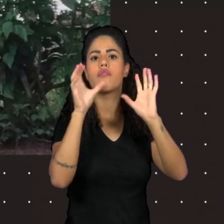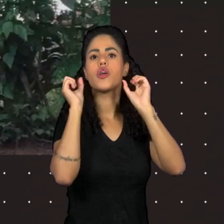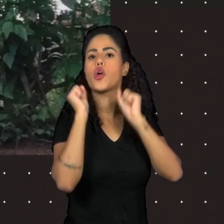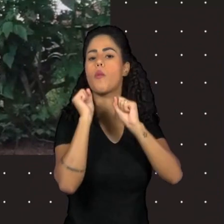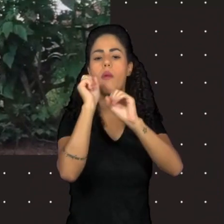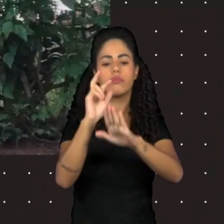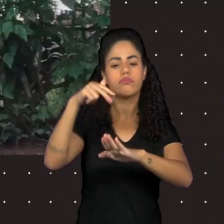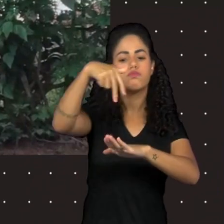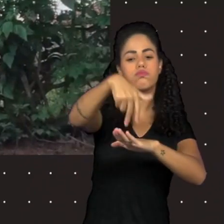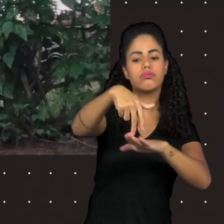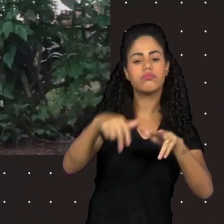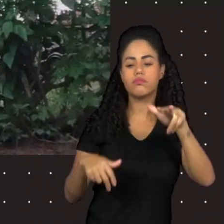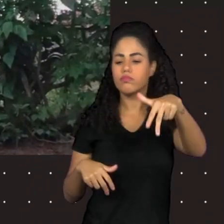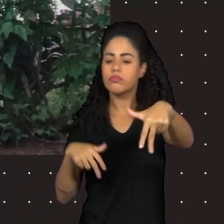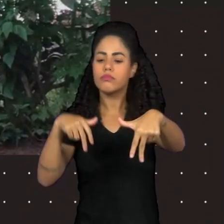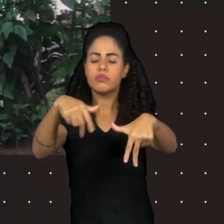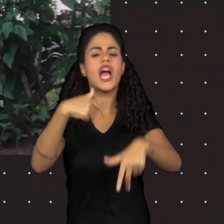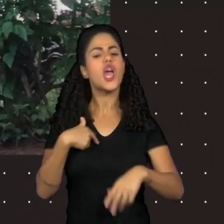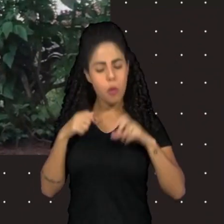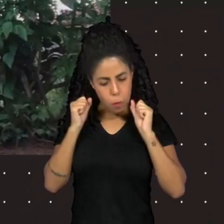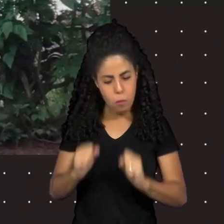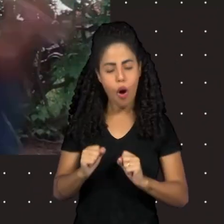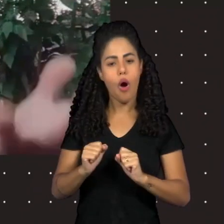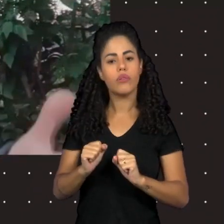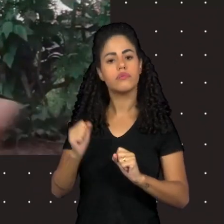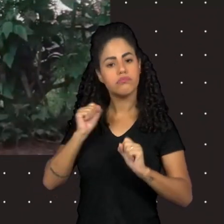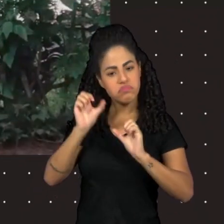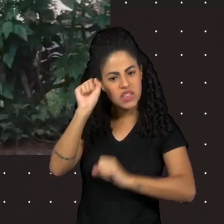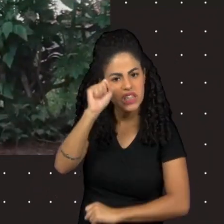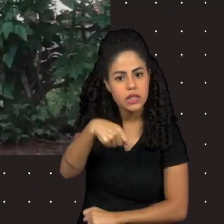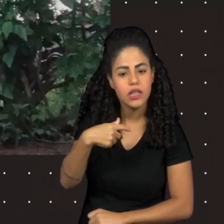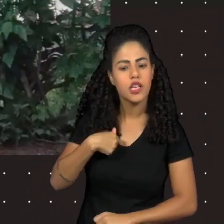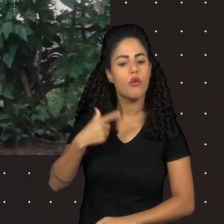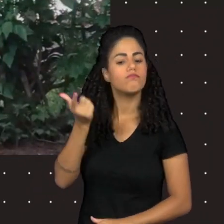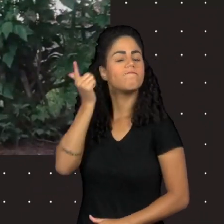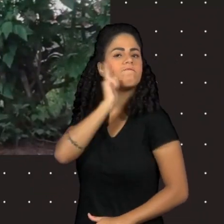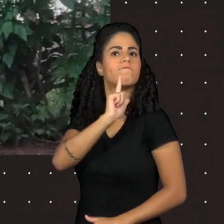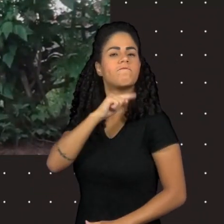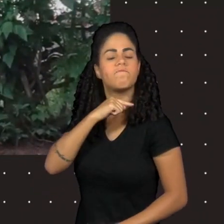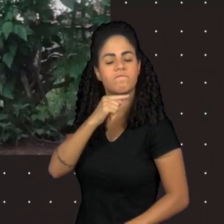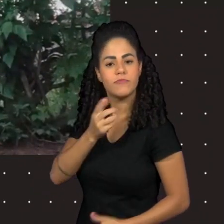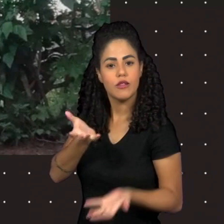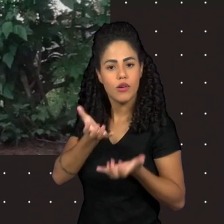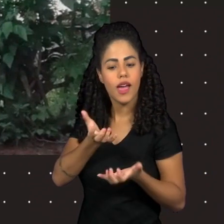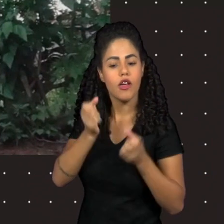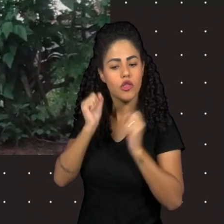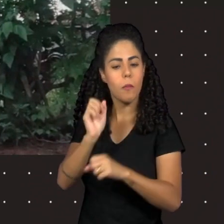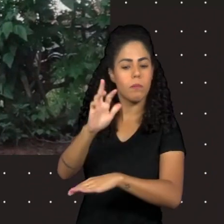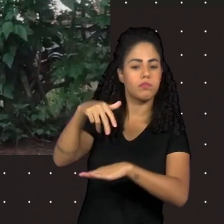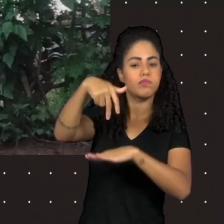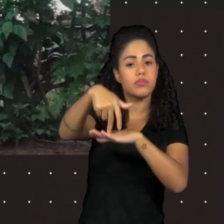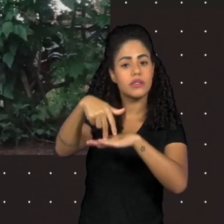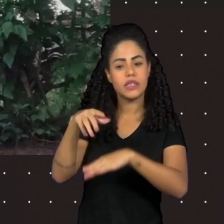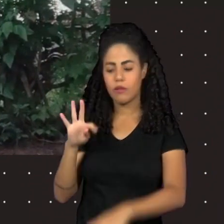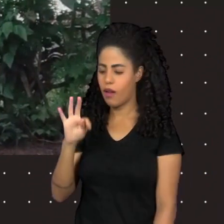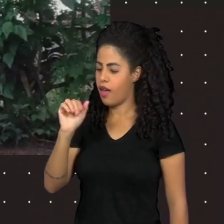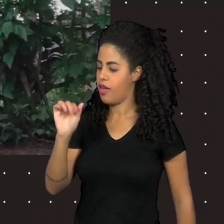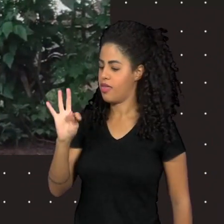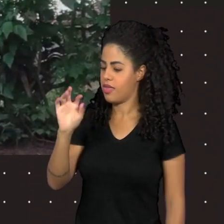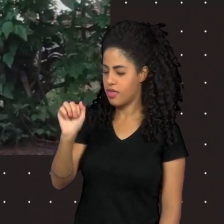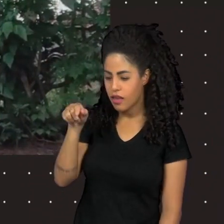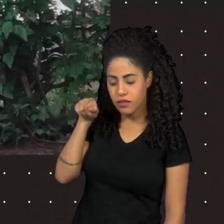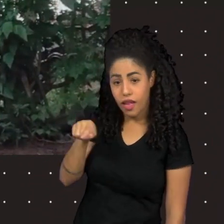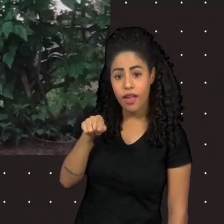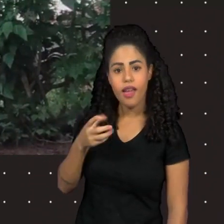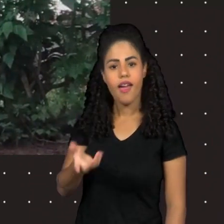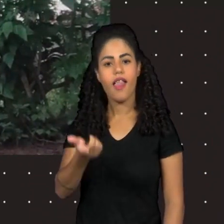os lugares que eu possa almejar nessa vida. E Tata Amaral foi um pontapé para que